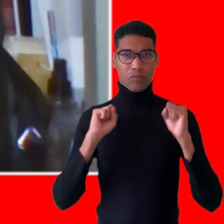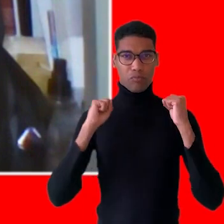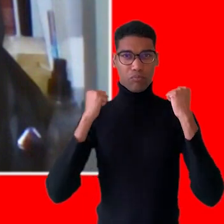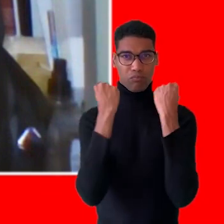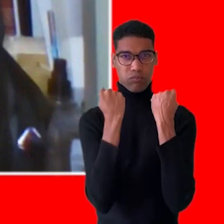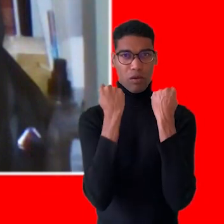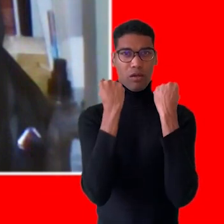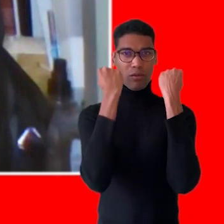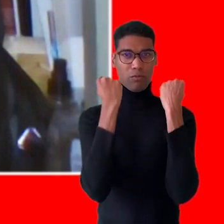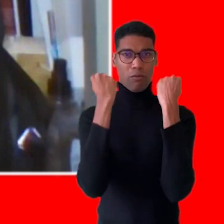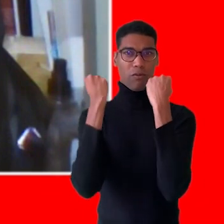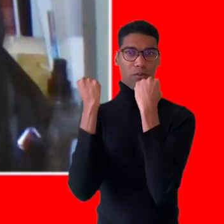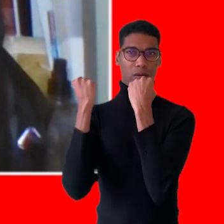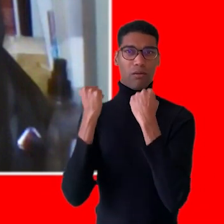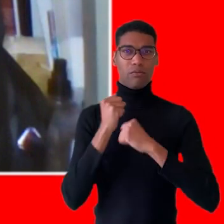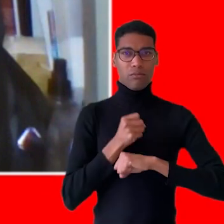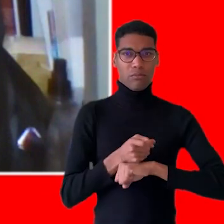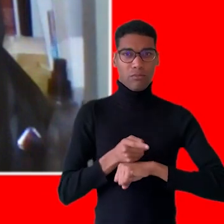fortificadas,